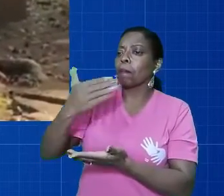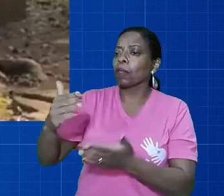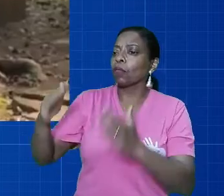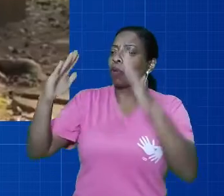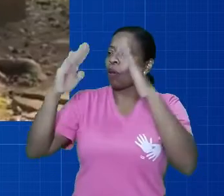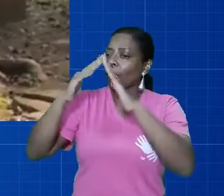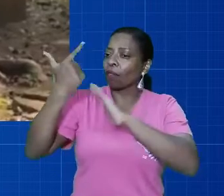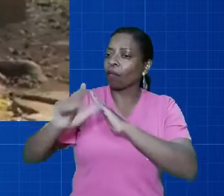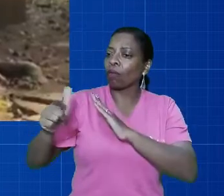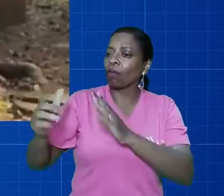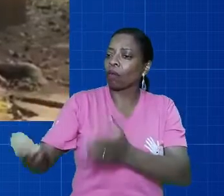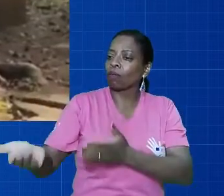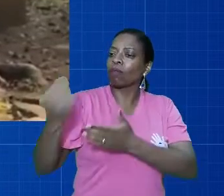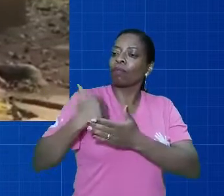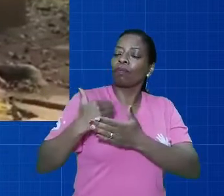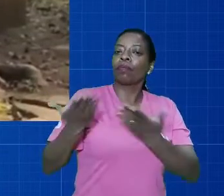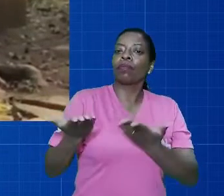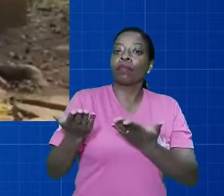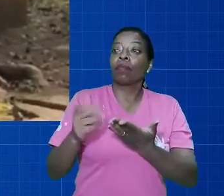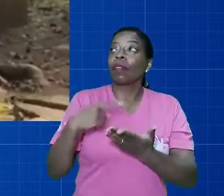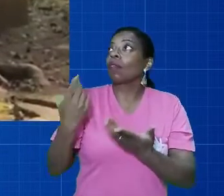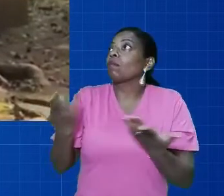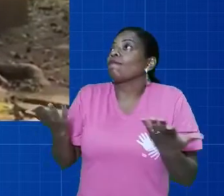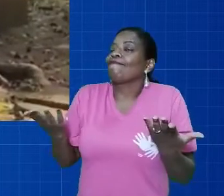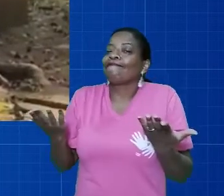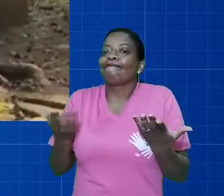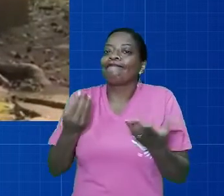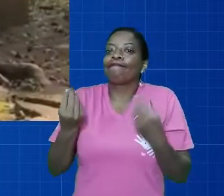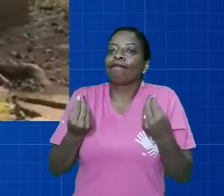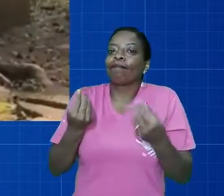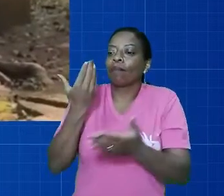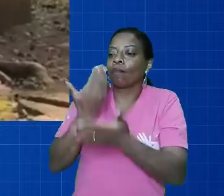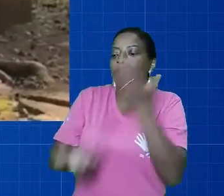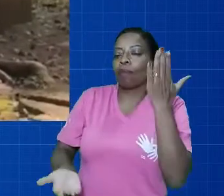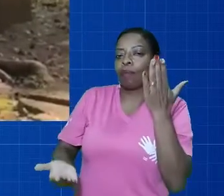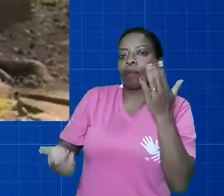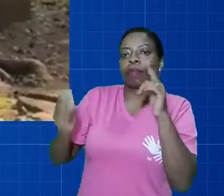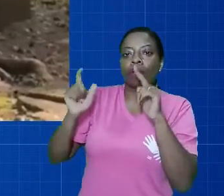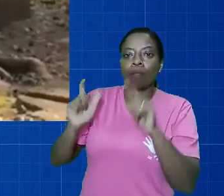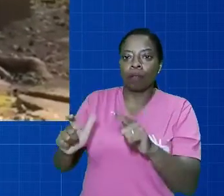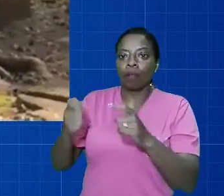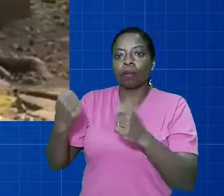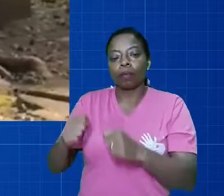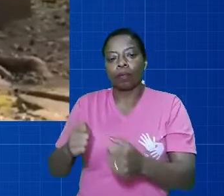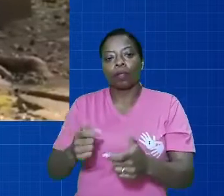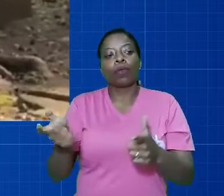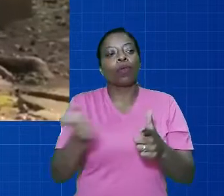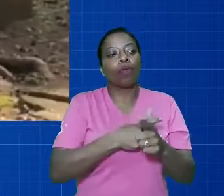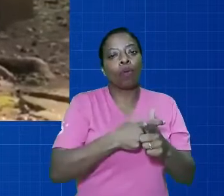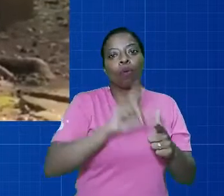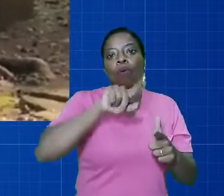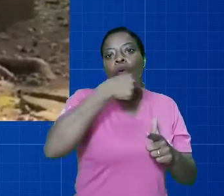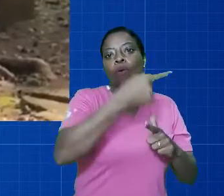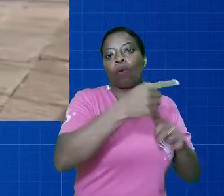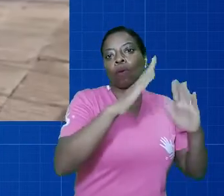disso, parou-se ter um espaço que era público e precisou se alugar um espaço para oficina em outro